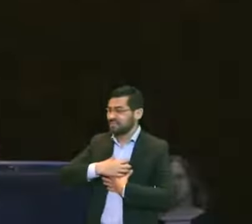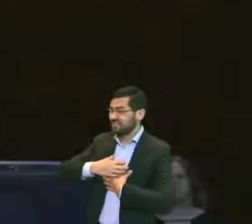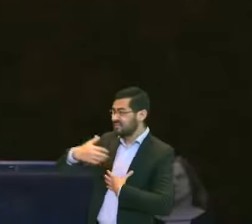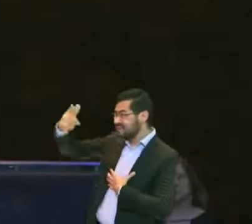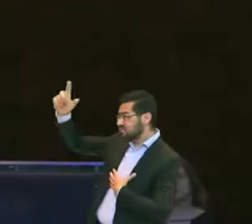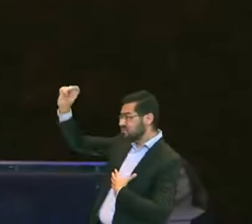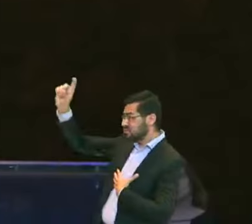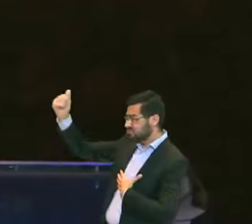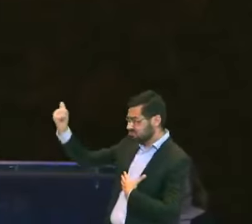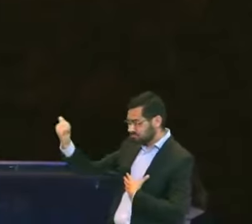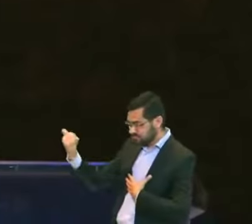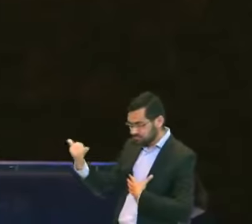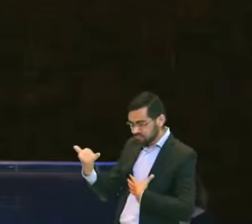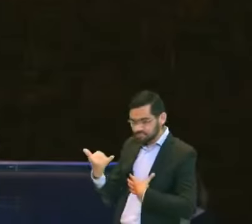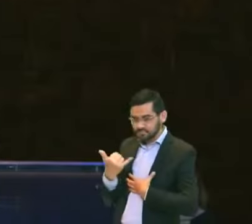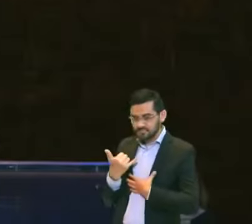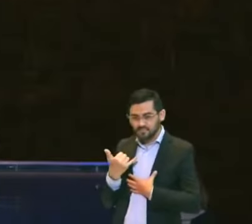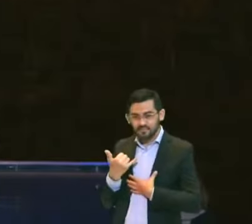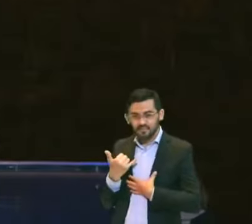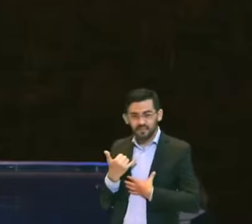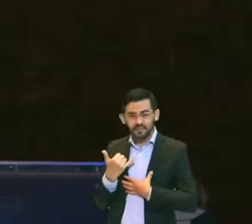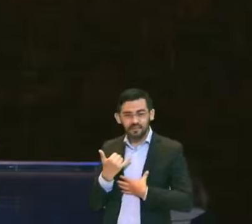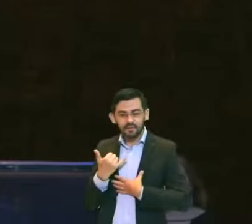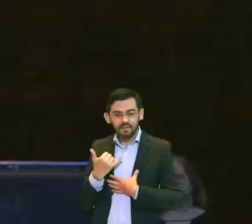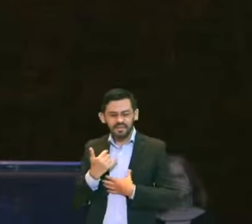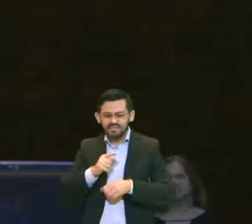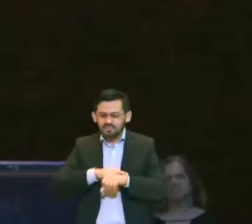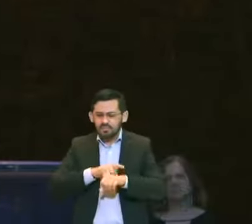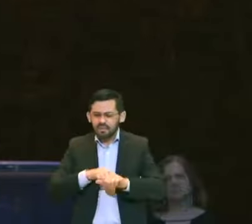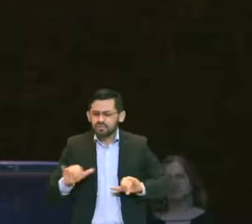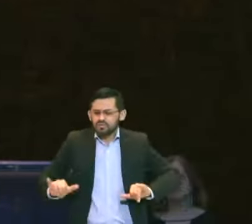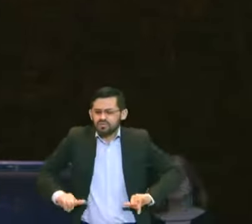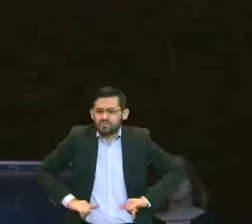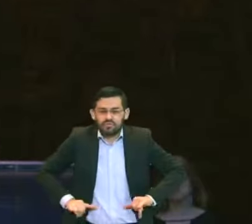dizendo: o teu luto acabou.